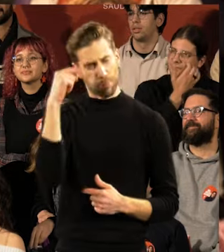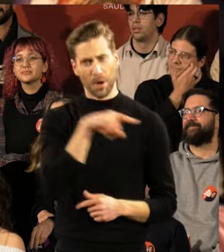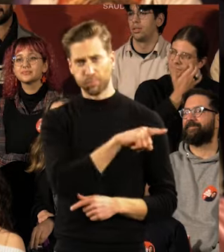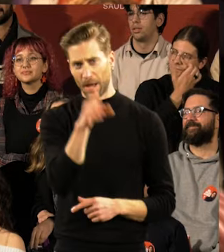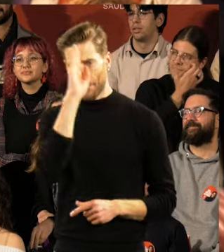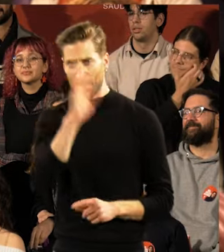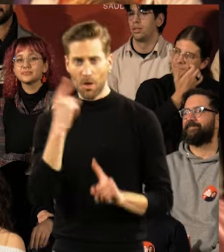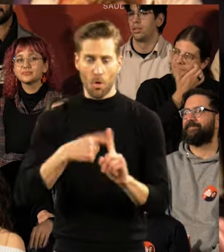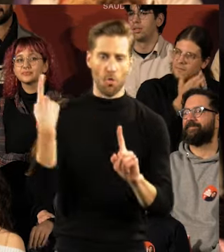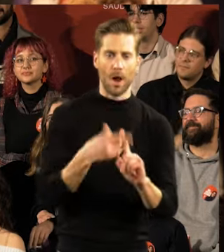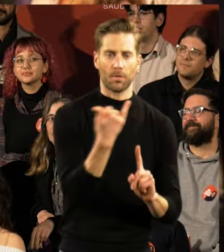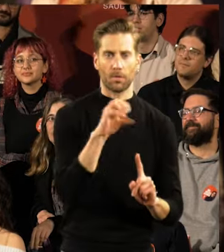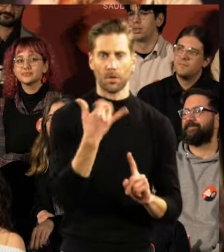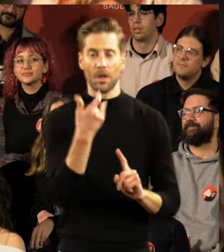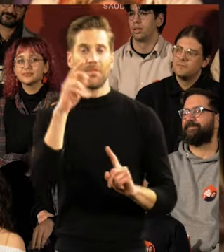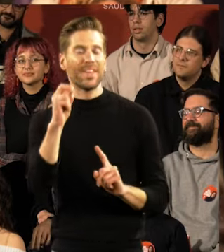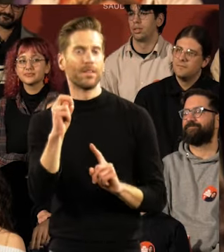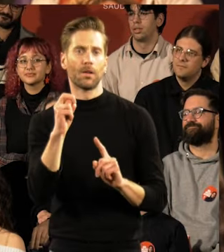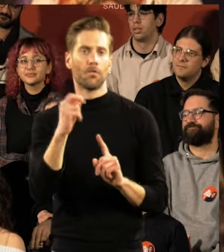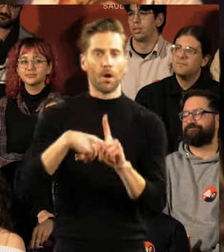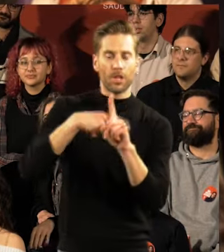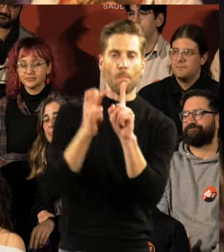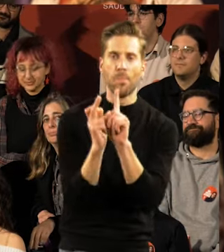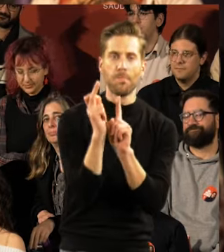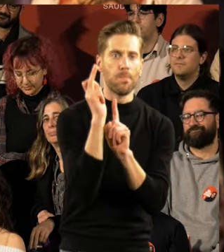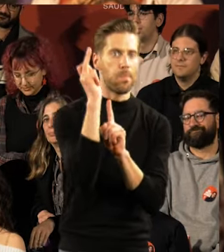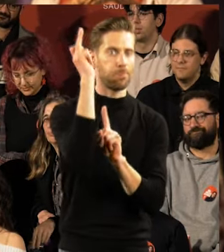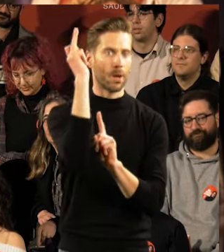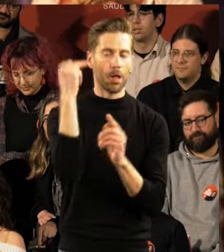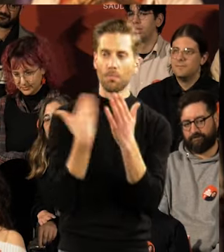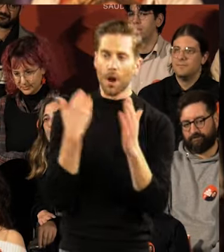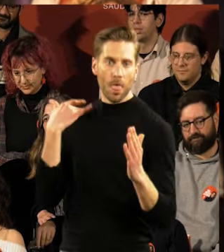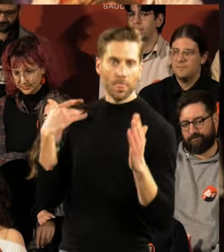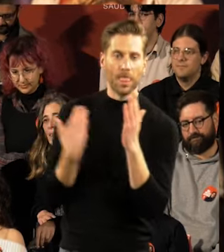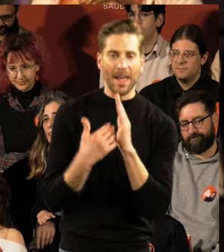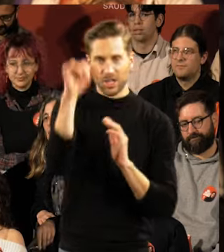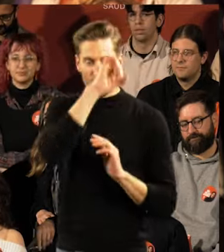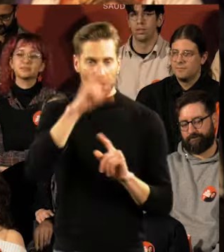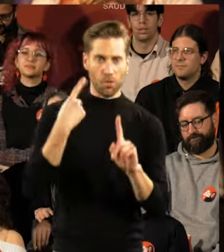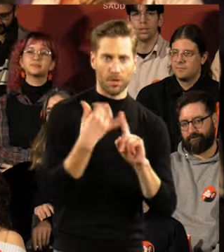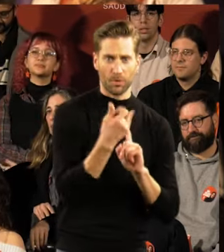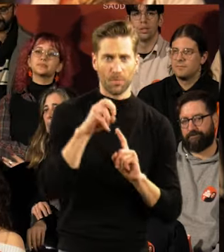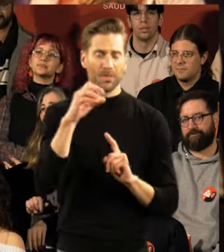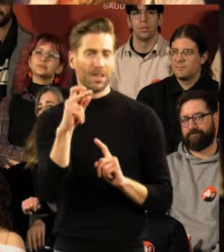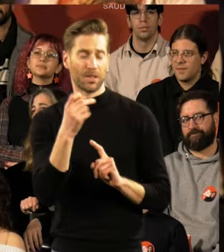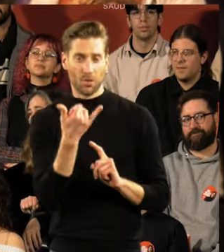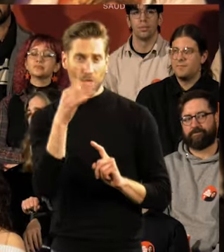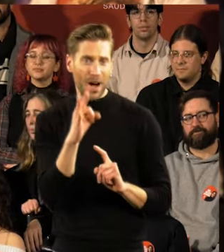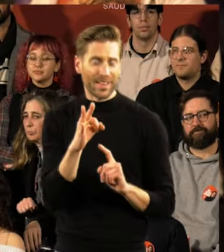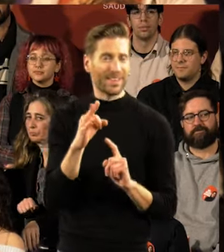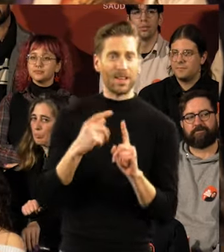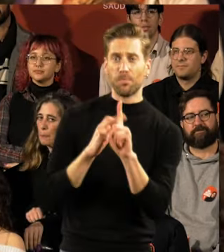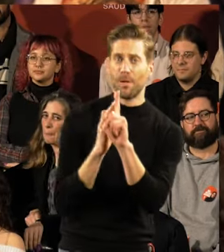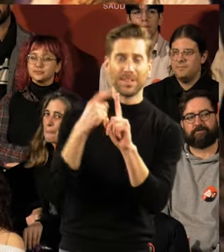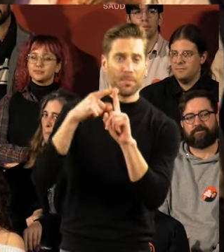O ano 2023 foi o ano mais quente de que há registo. Janeiro de 2024 foi o janeiro mais quente de que